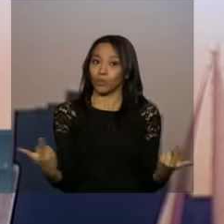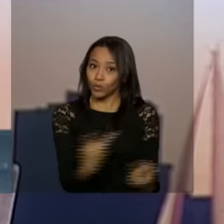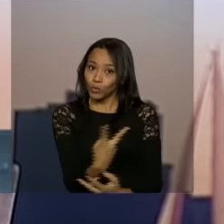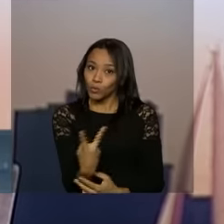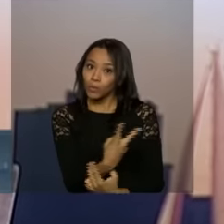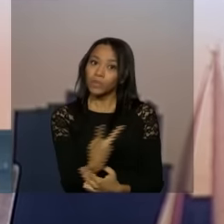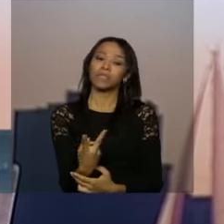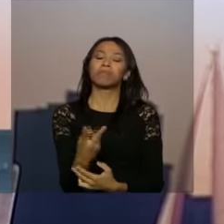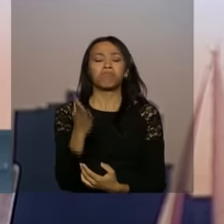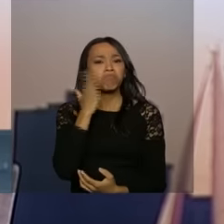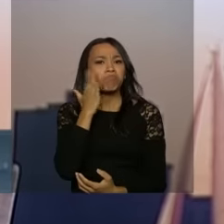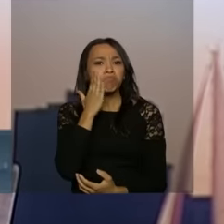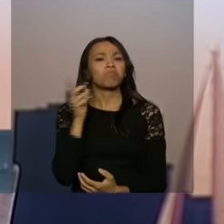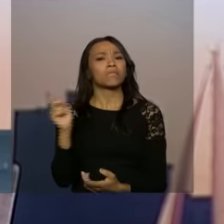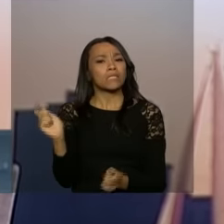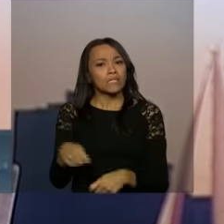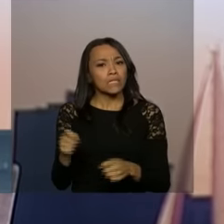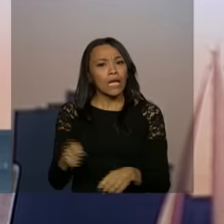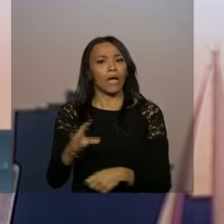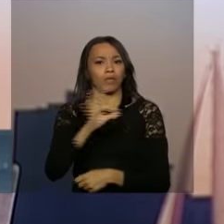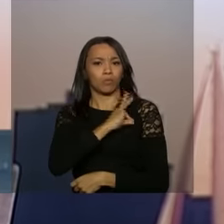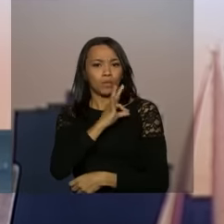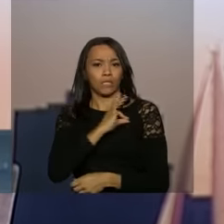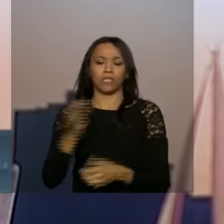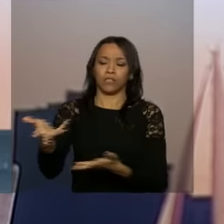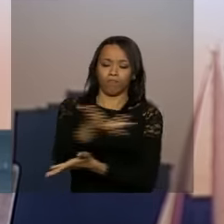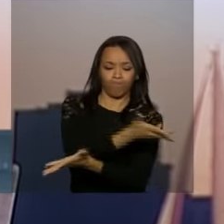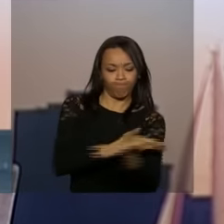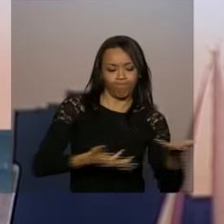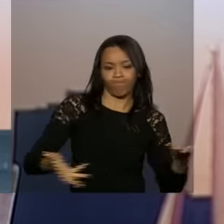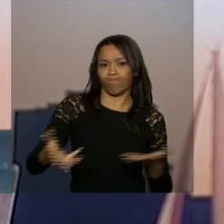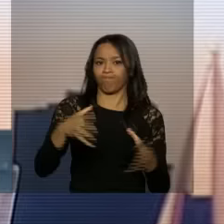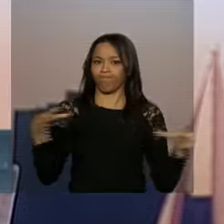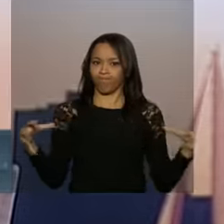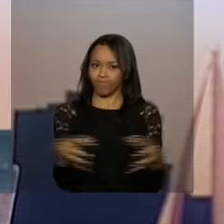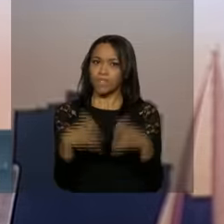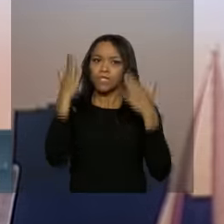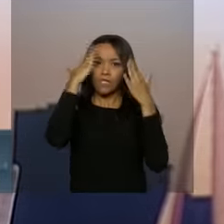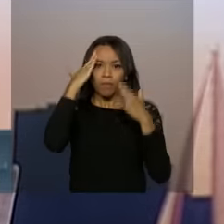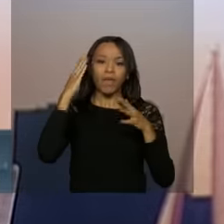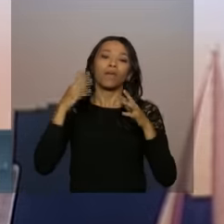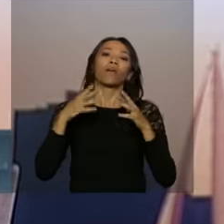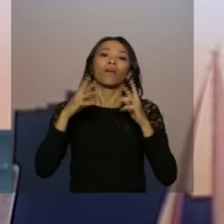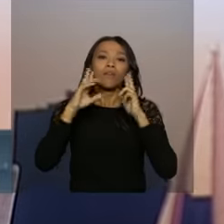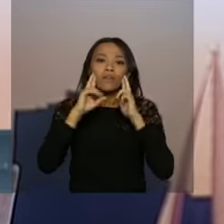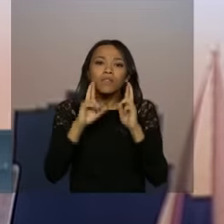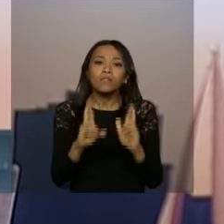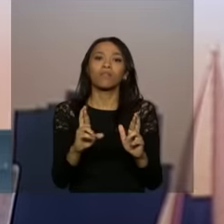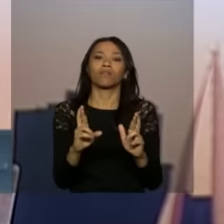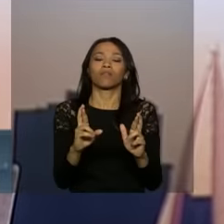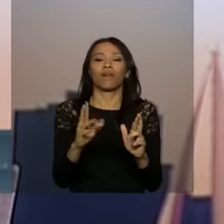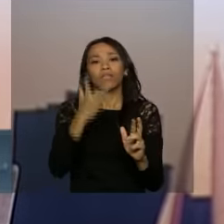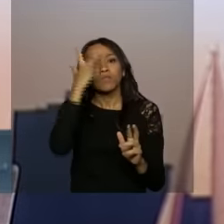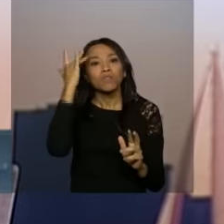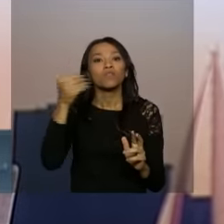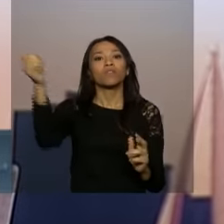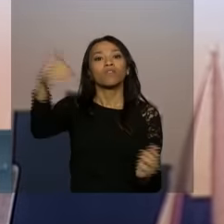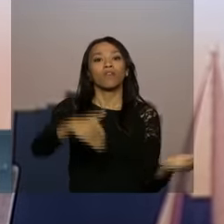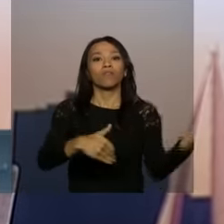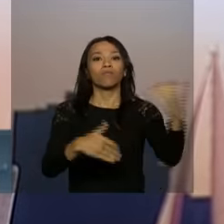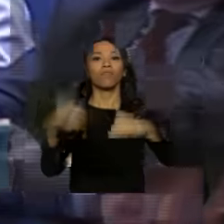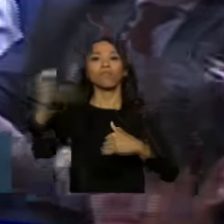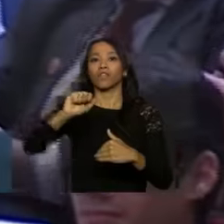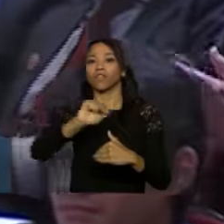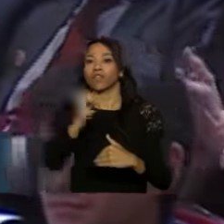imensa capacidade de ser civilizados, tolerantes e saber receber estrangeiros de todas as